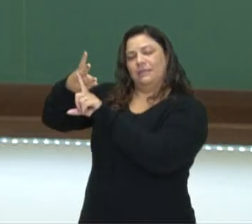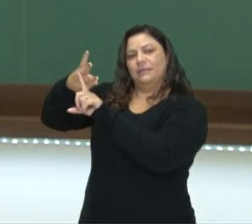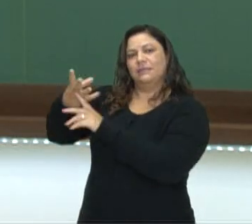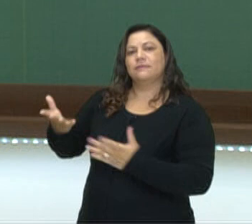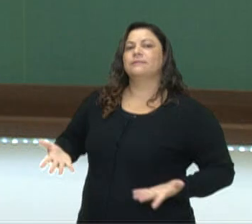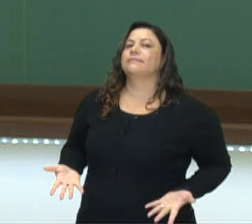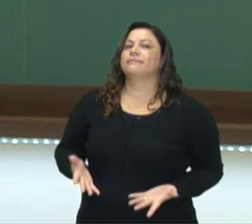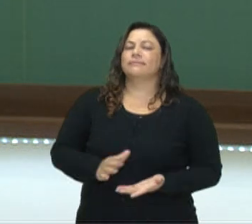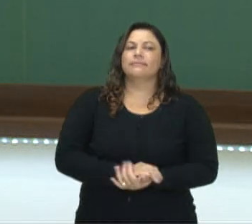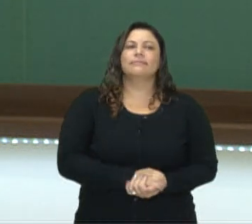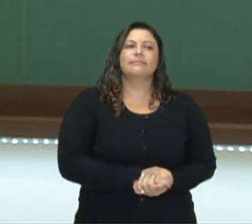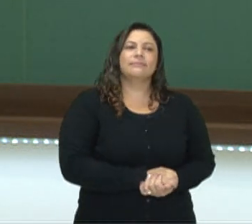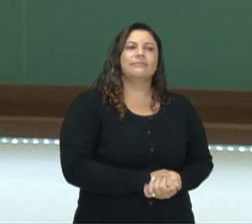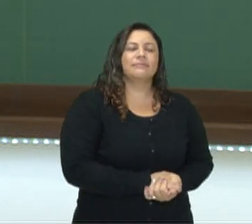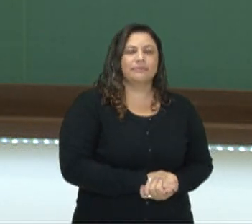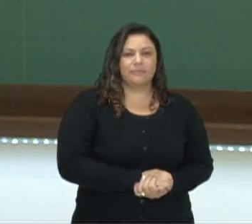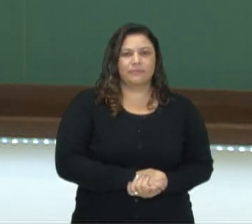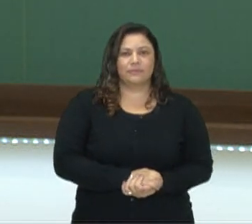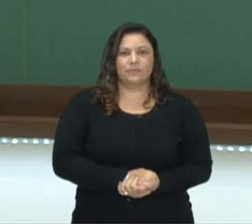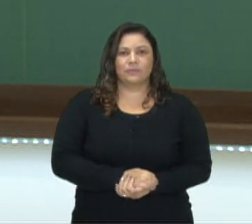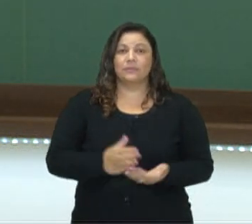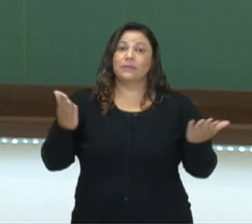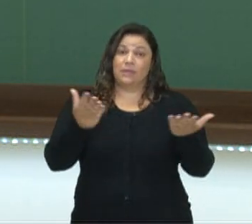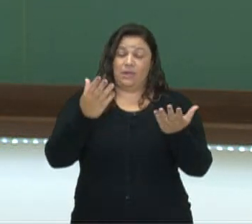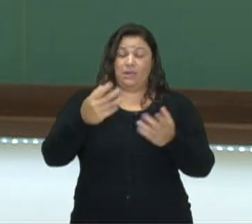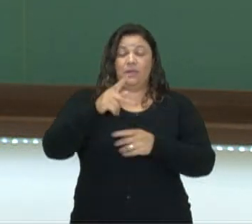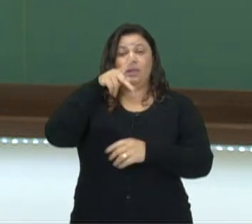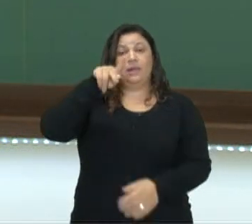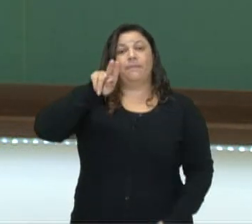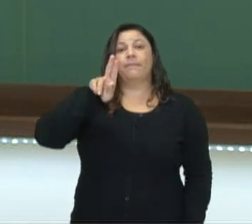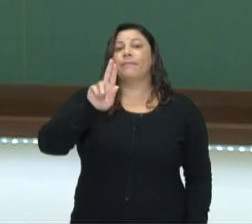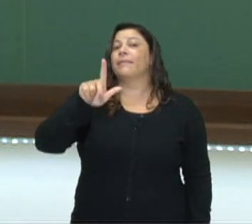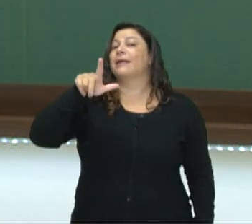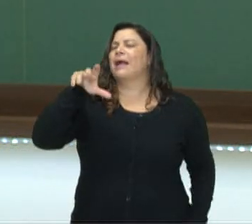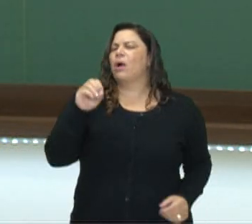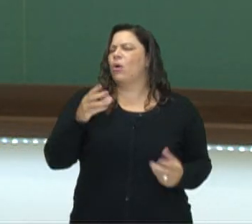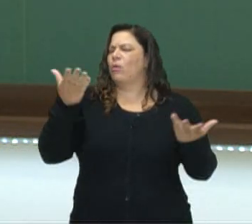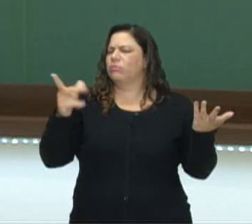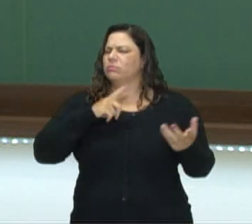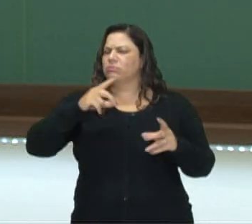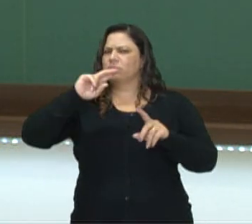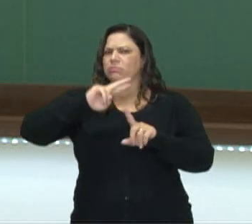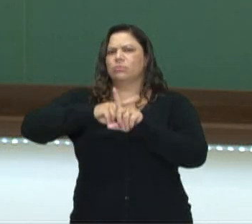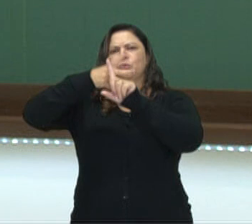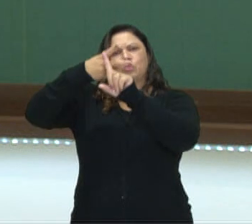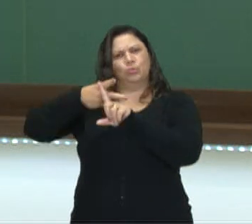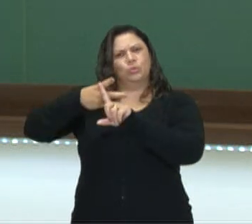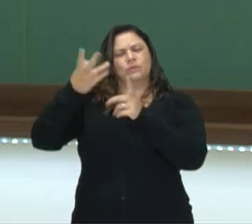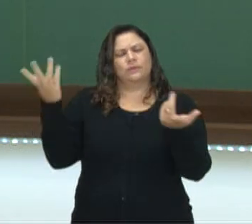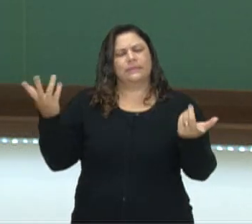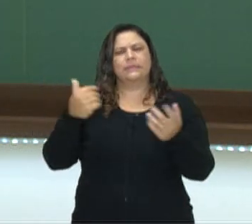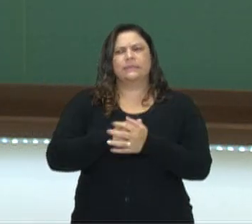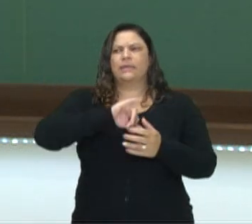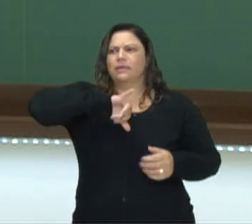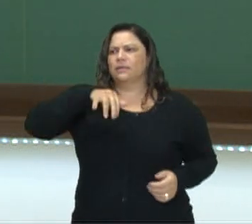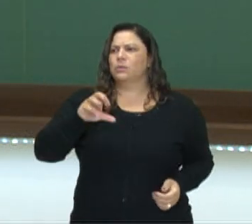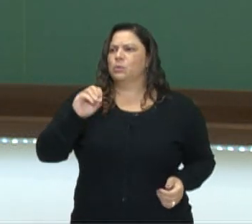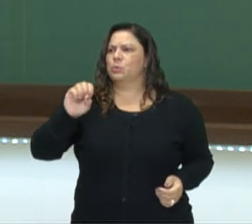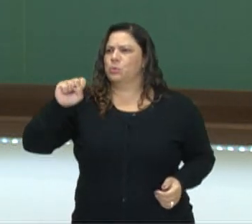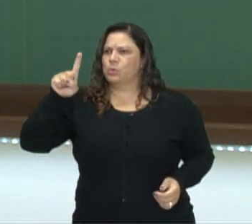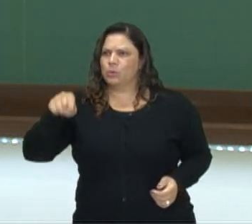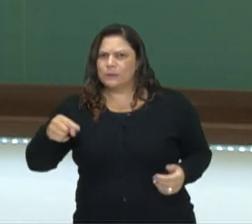3 vezes. Então, vamos lá. Paulo tem o dobro de miniaturas de José. Mas se José tem